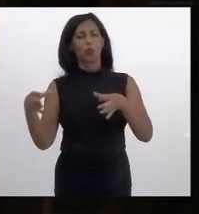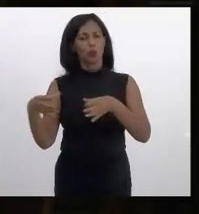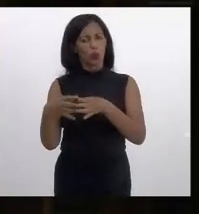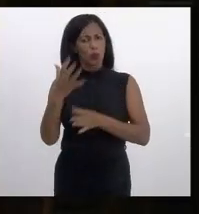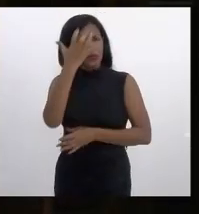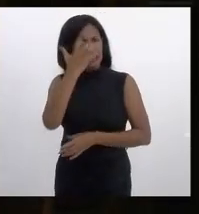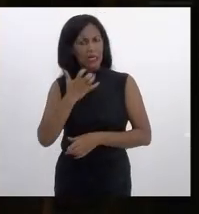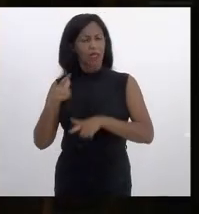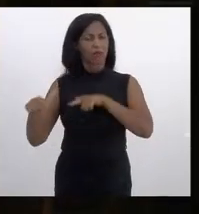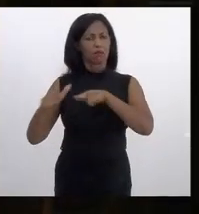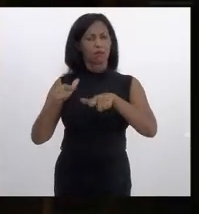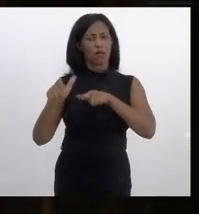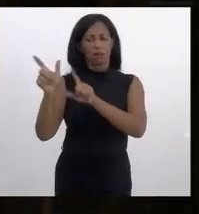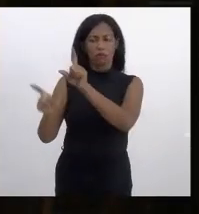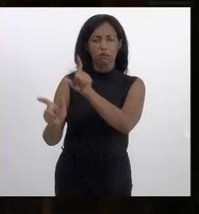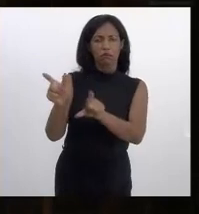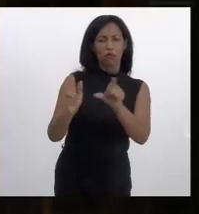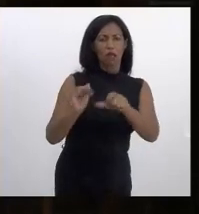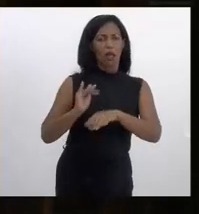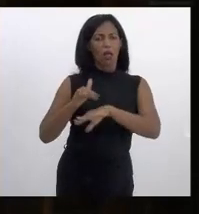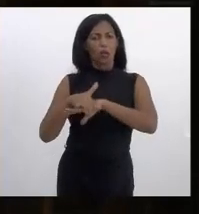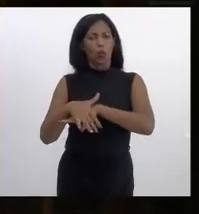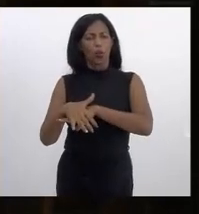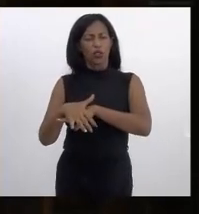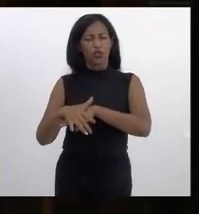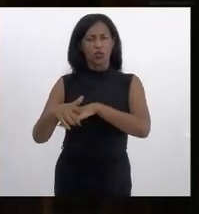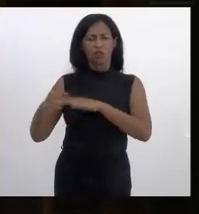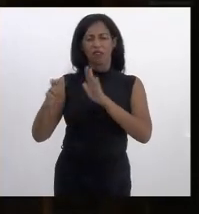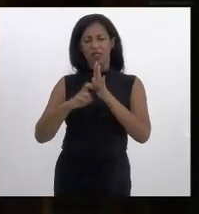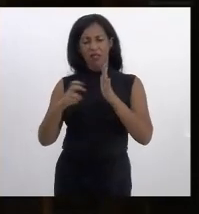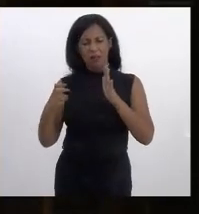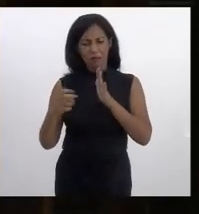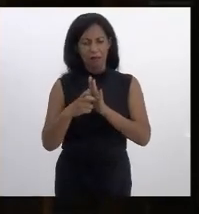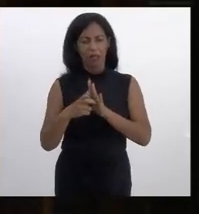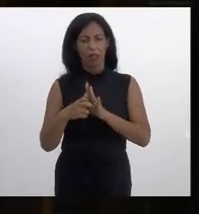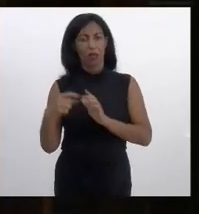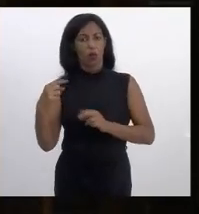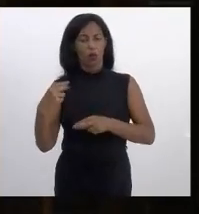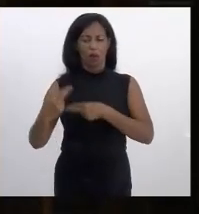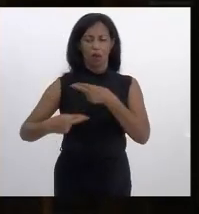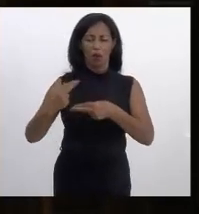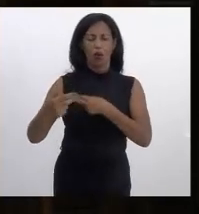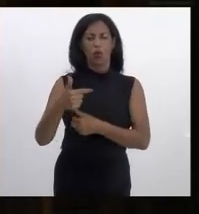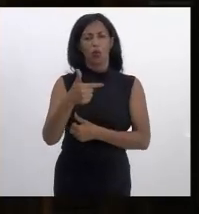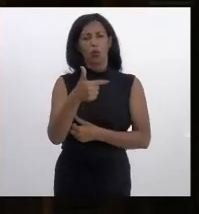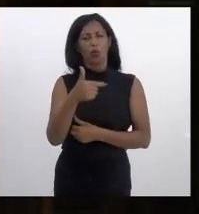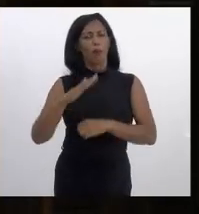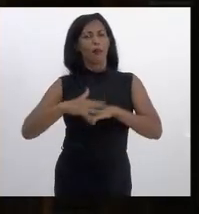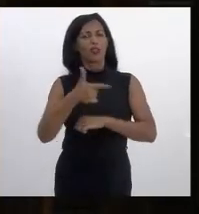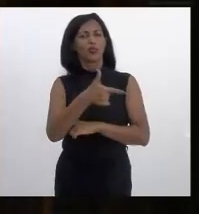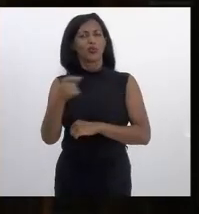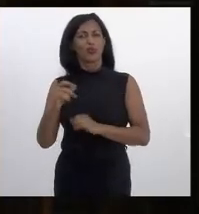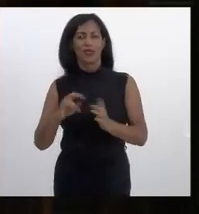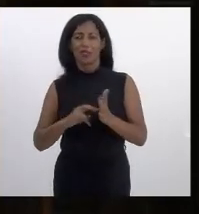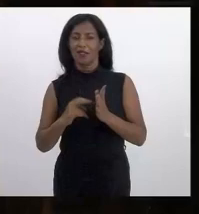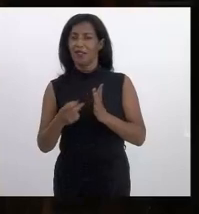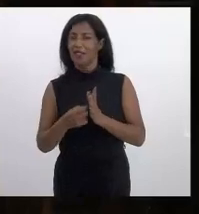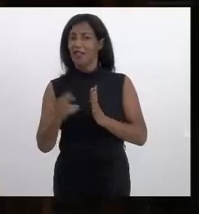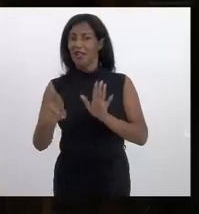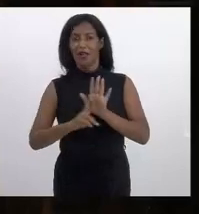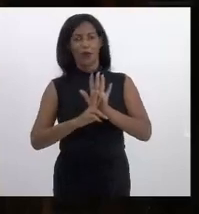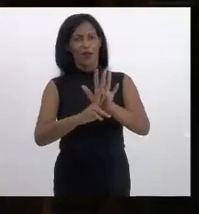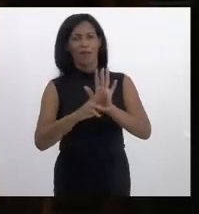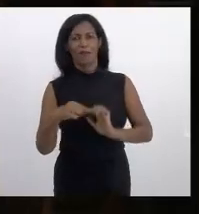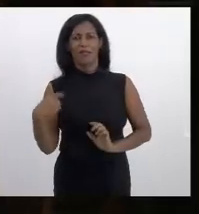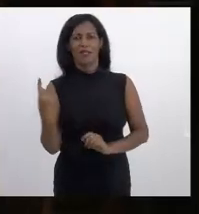trabalham sério a todas as pessoas que passaram Noites em claro para fazer merda uma reforma com 200 e poucas emendas é sinal que ela não